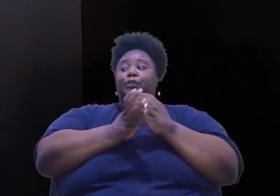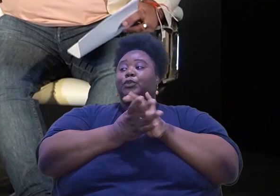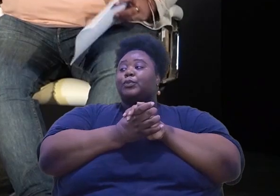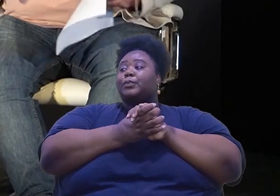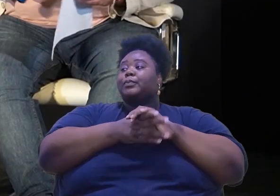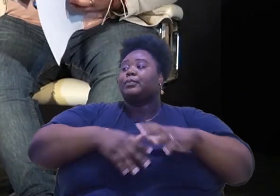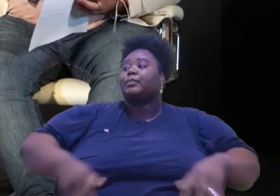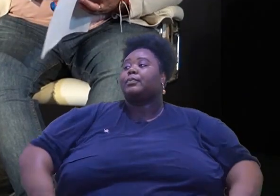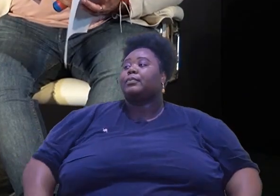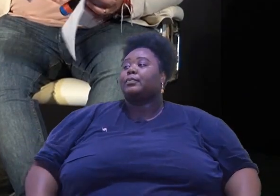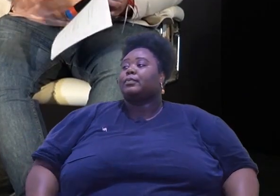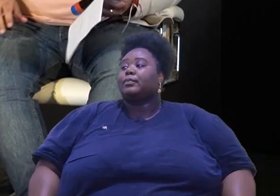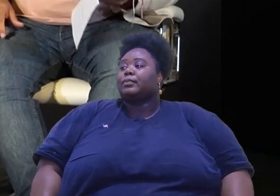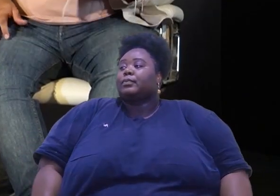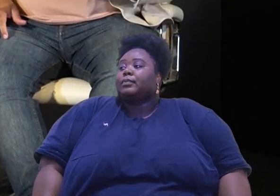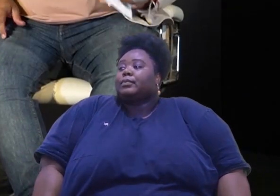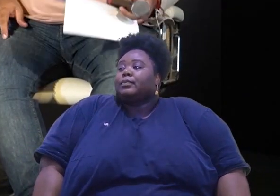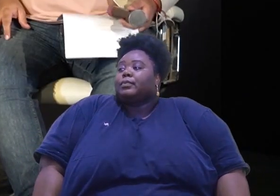Conceição.